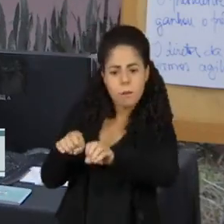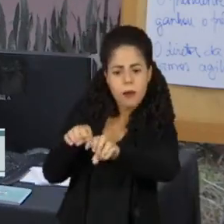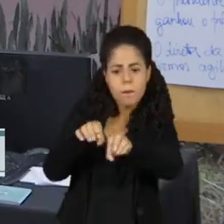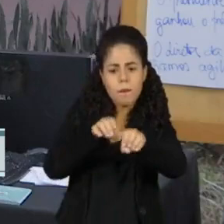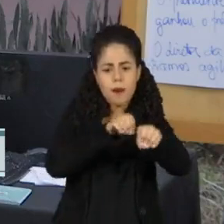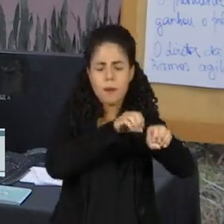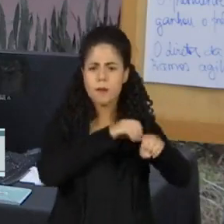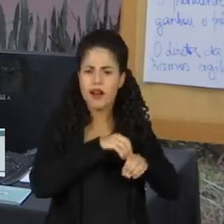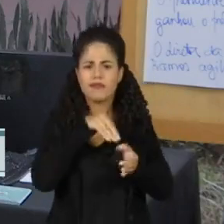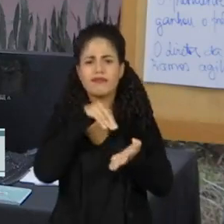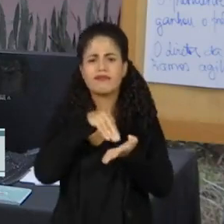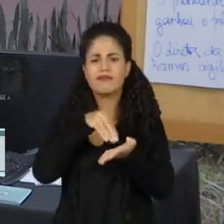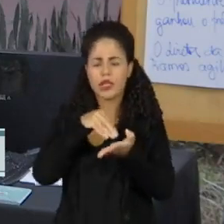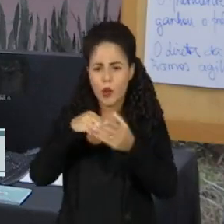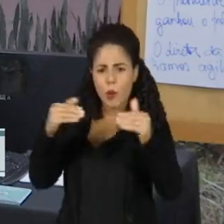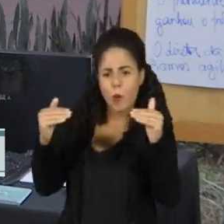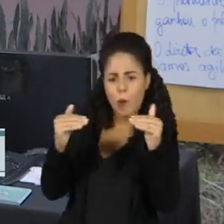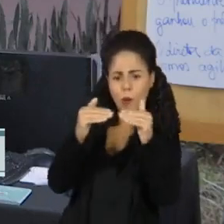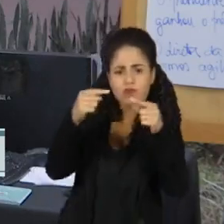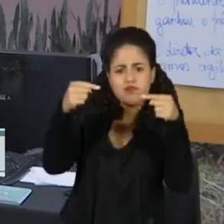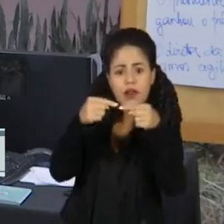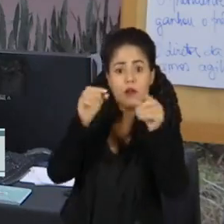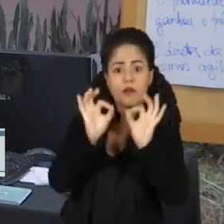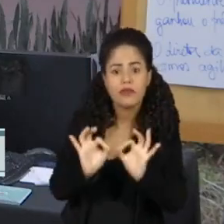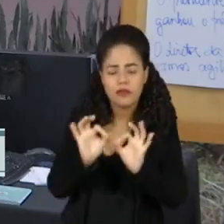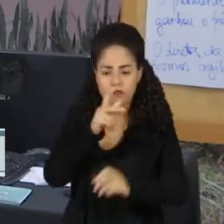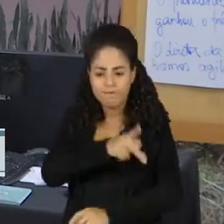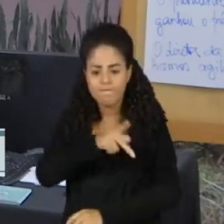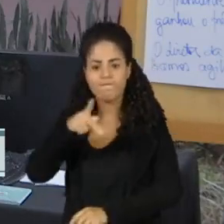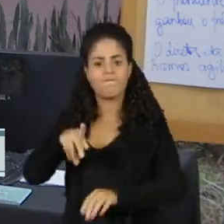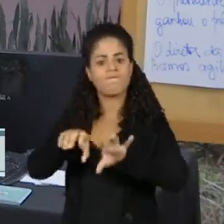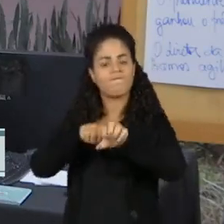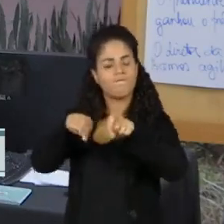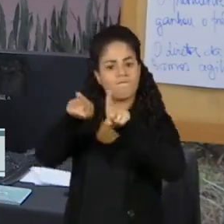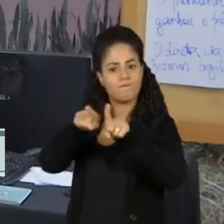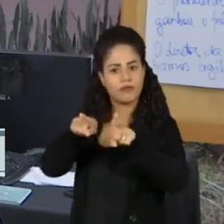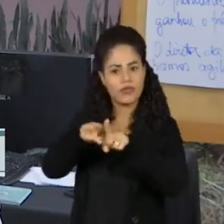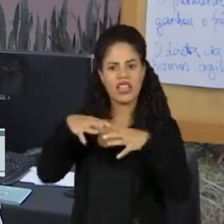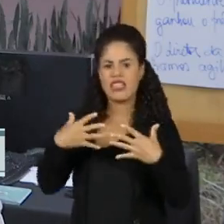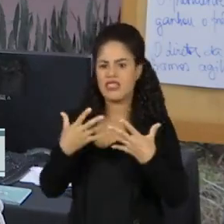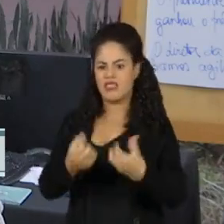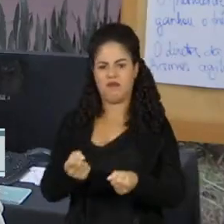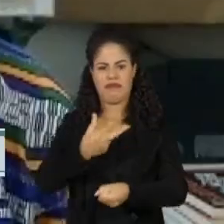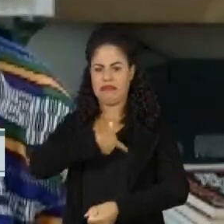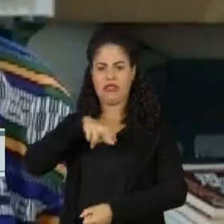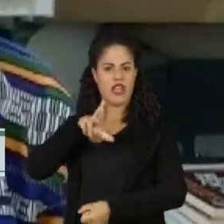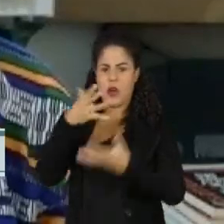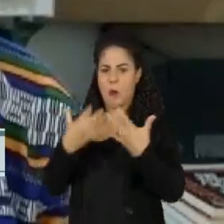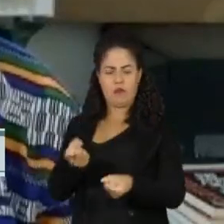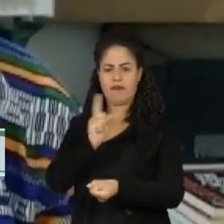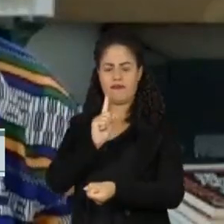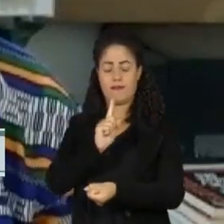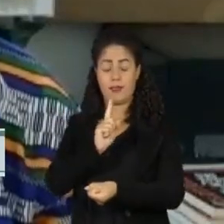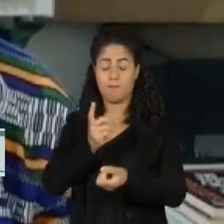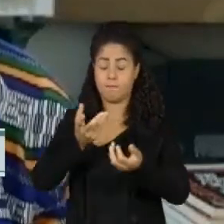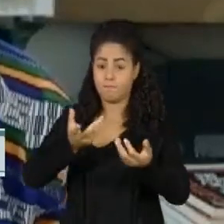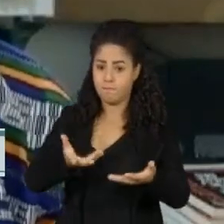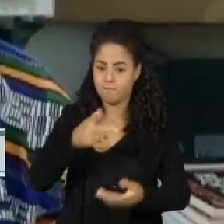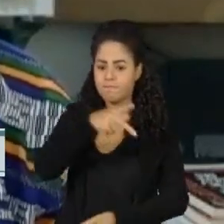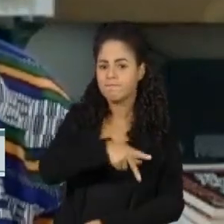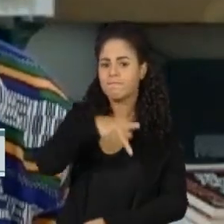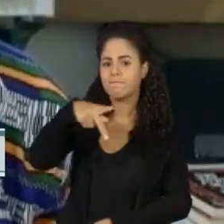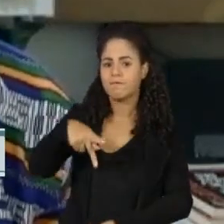ausência de uma formação adequada aos professores e a intolerância, principalmente a religiosa. Este professor vê